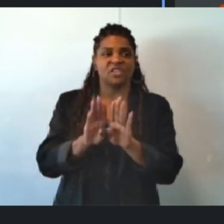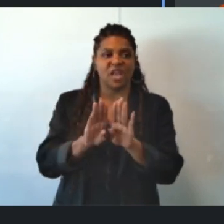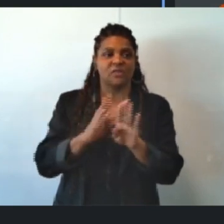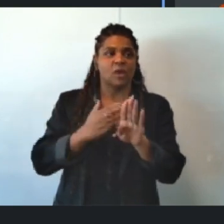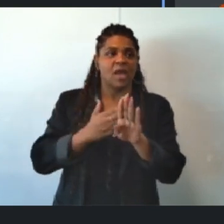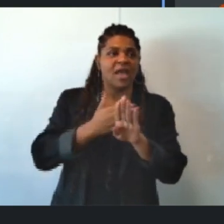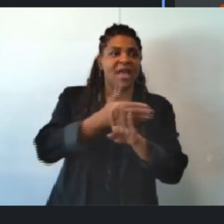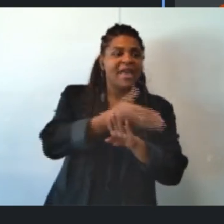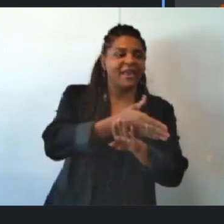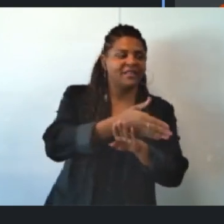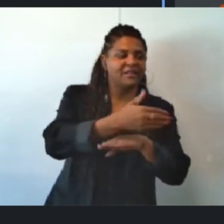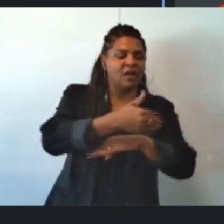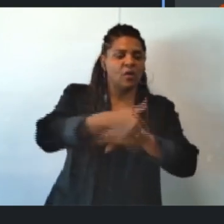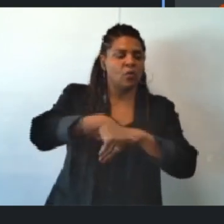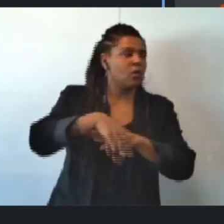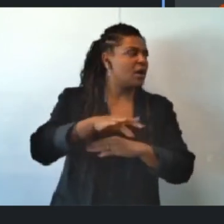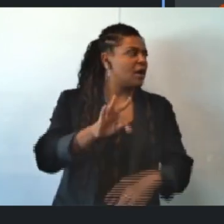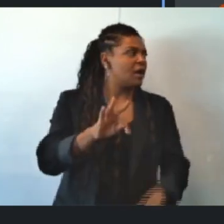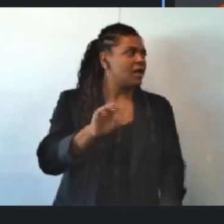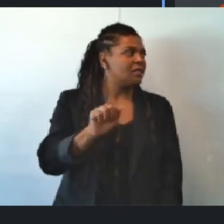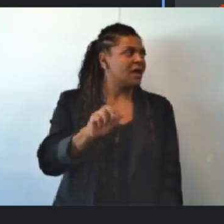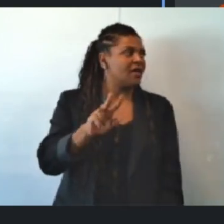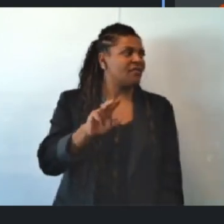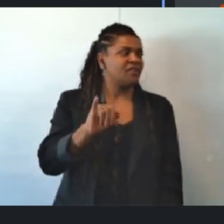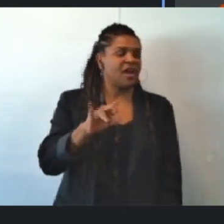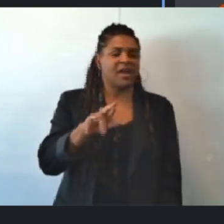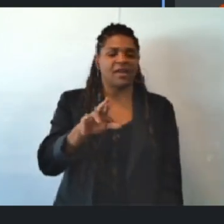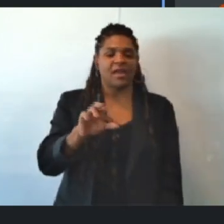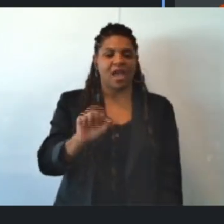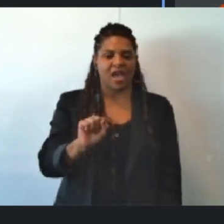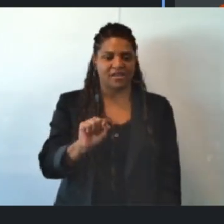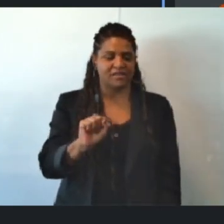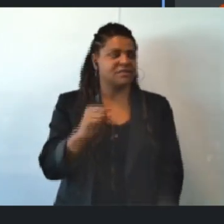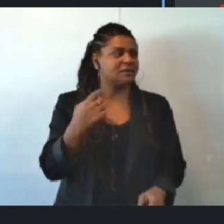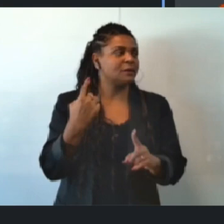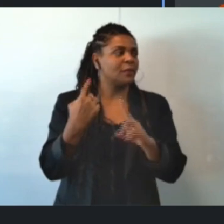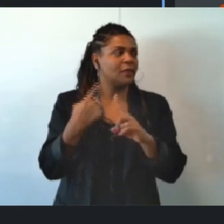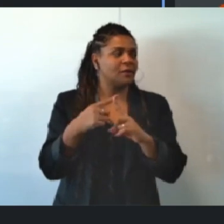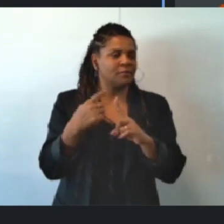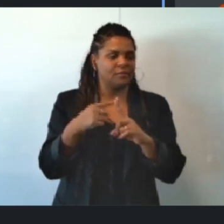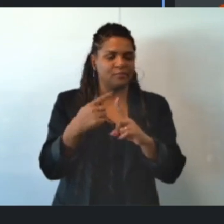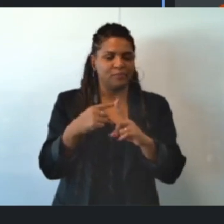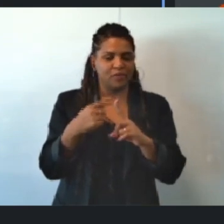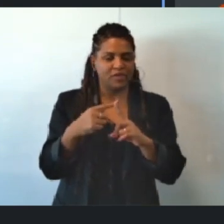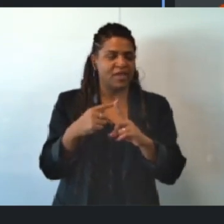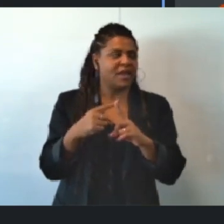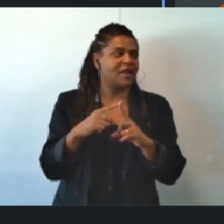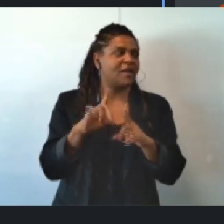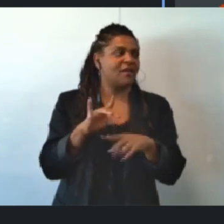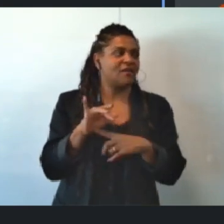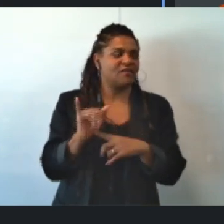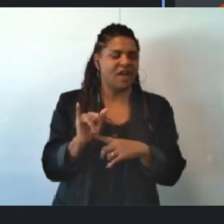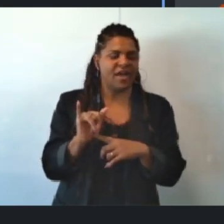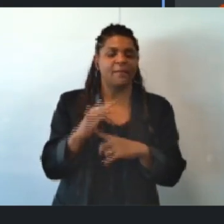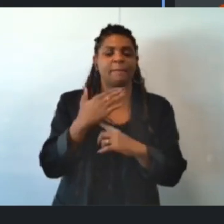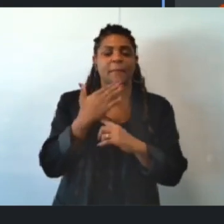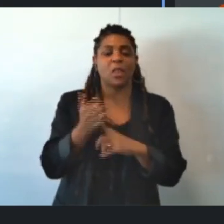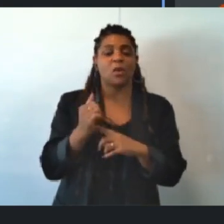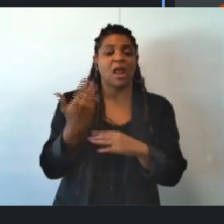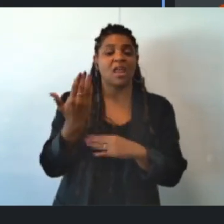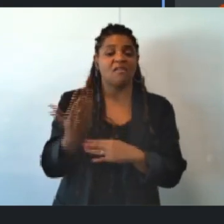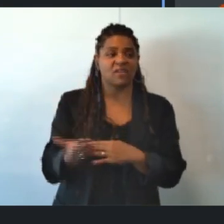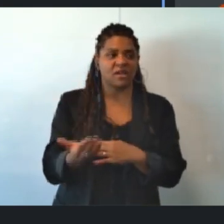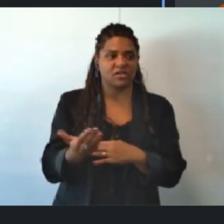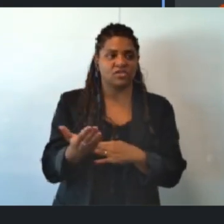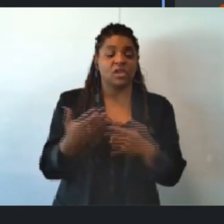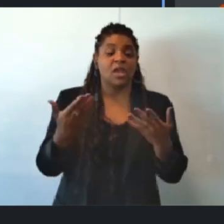na expectativa de estar um trânsito, na expectativa de pegar a Sapucaí mais na frente. E com isso começou a